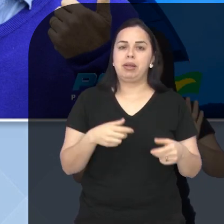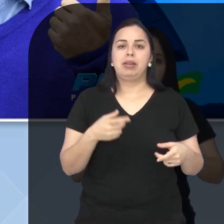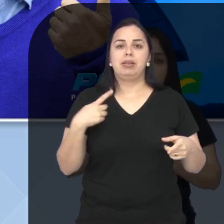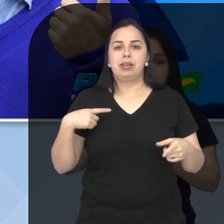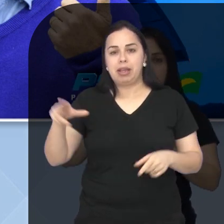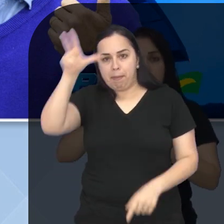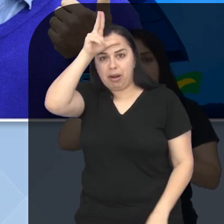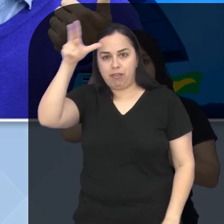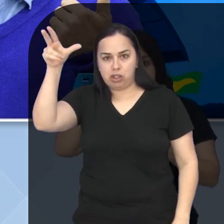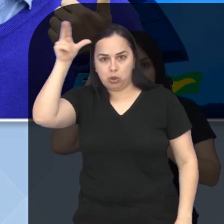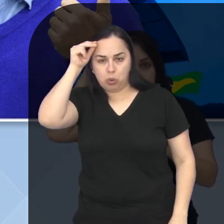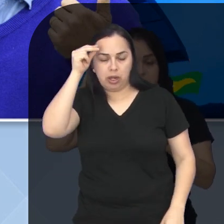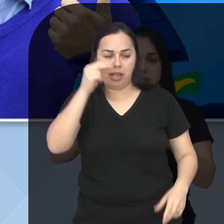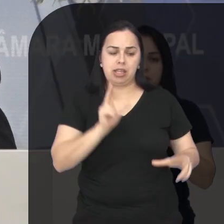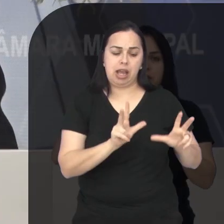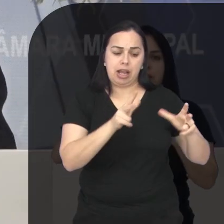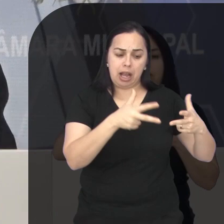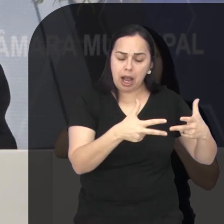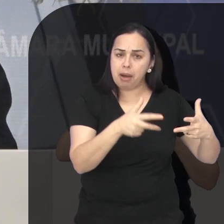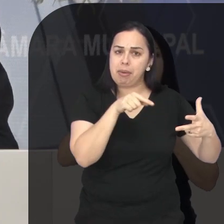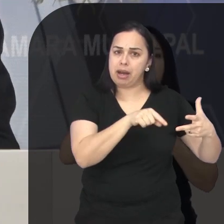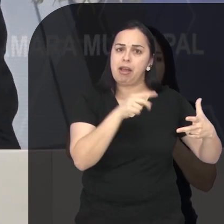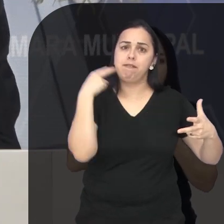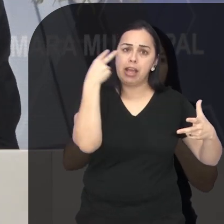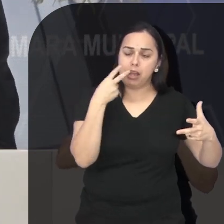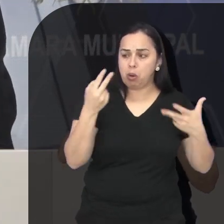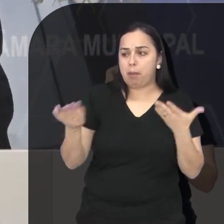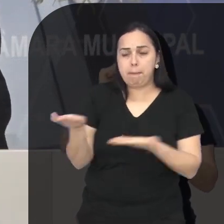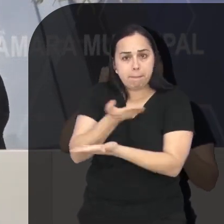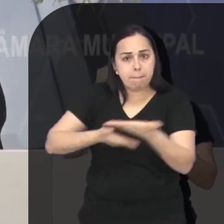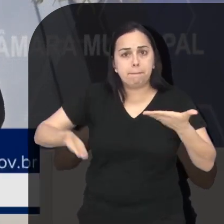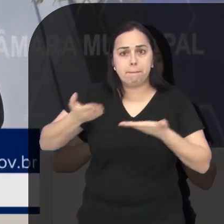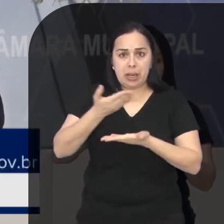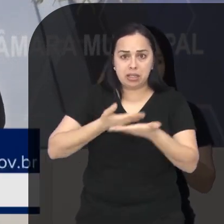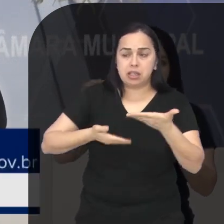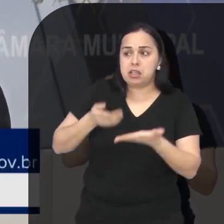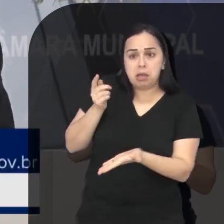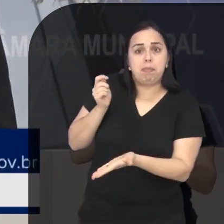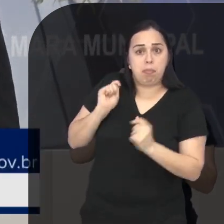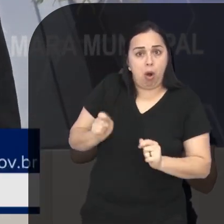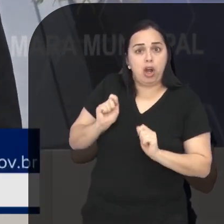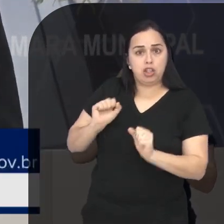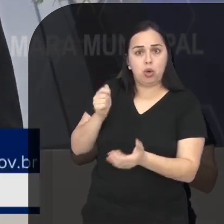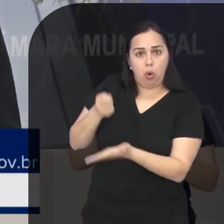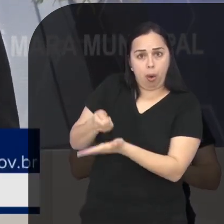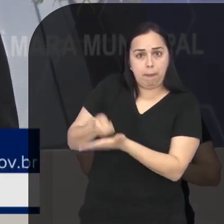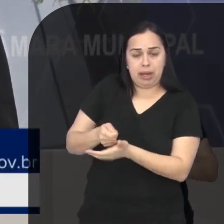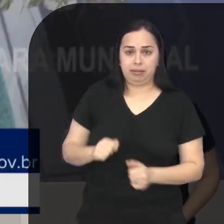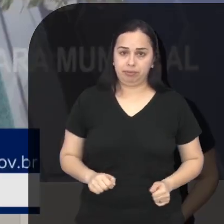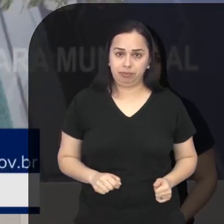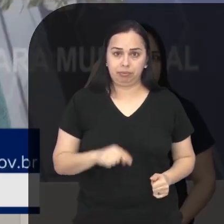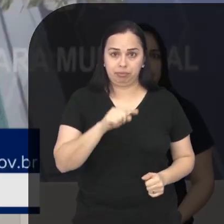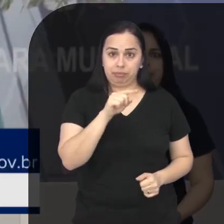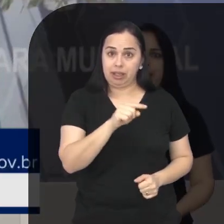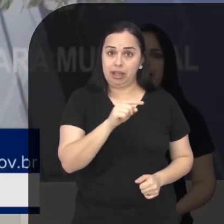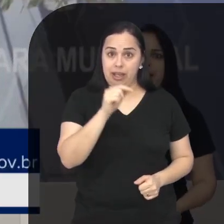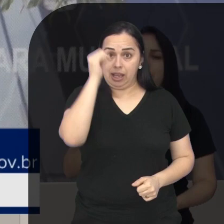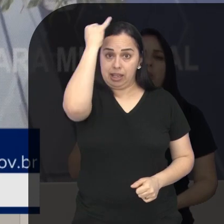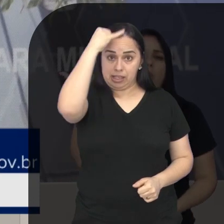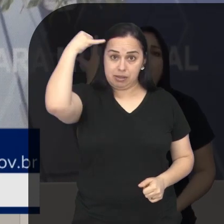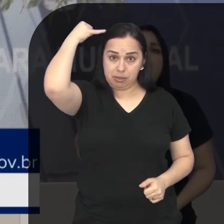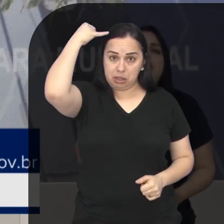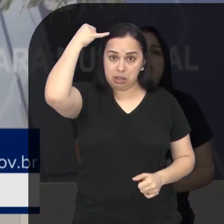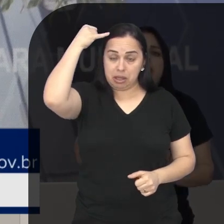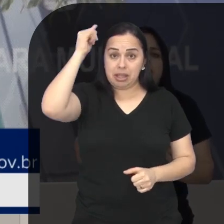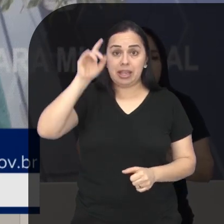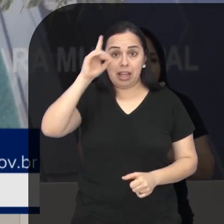maior diálogo entre o poder público e a Câmara, cabendo ao Legislativo questionar a administração pública. A fala do vereador